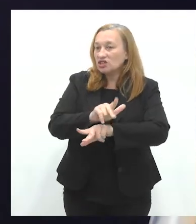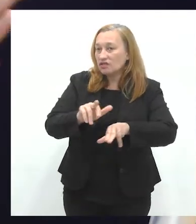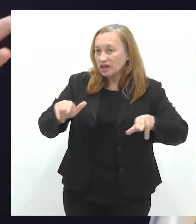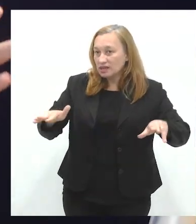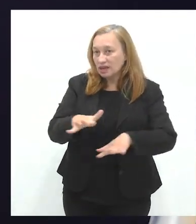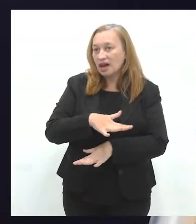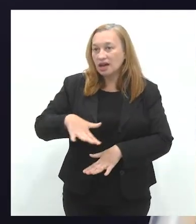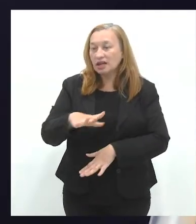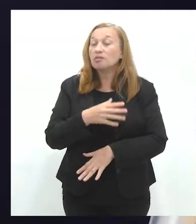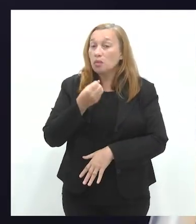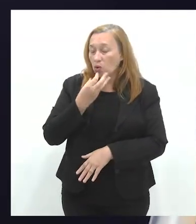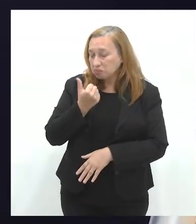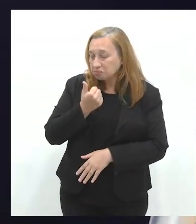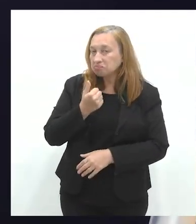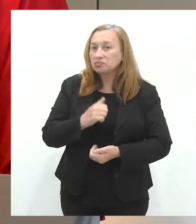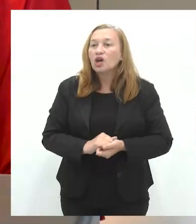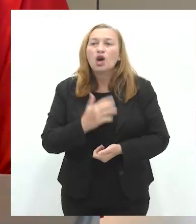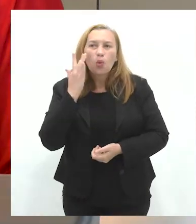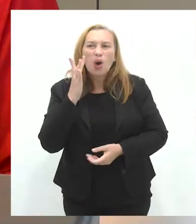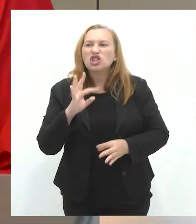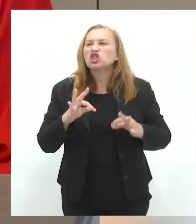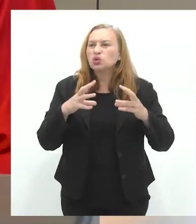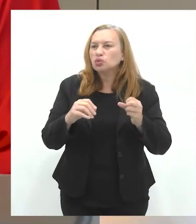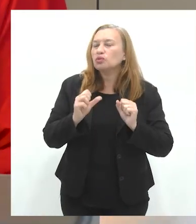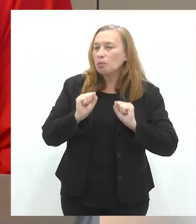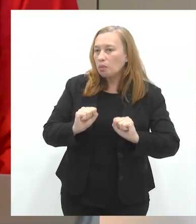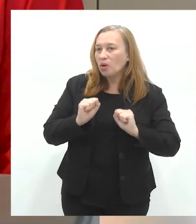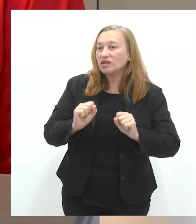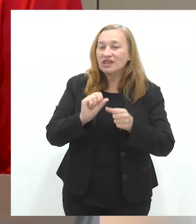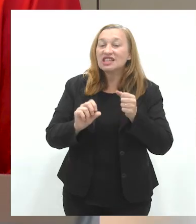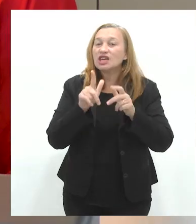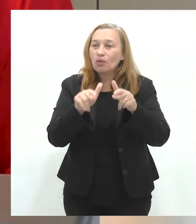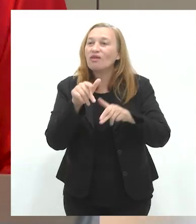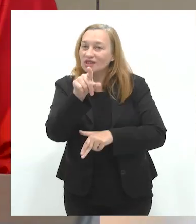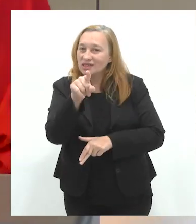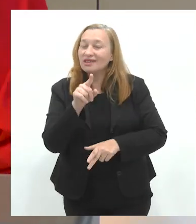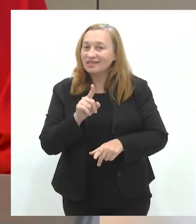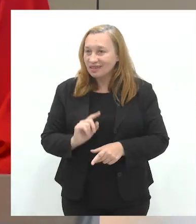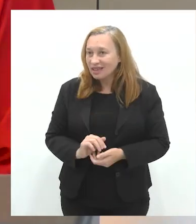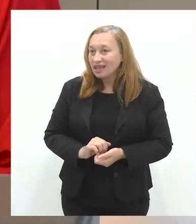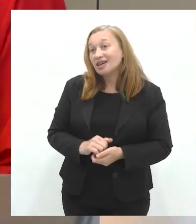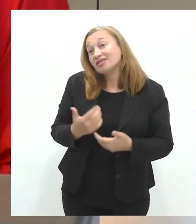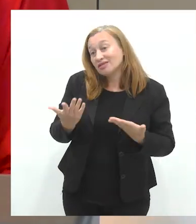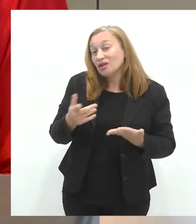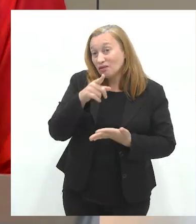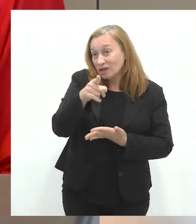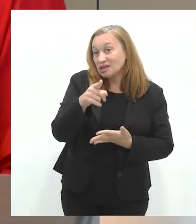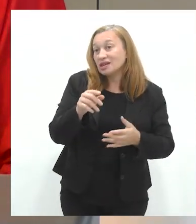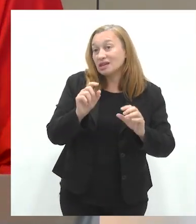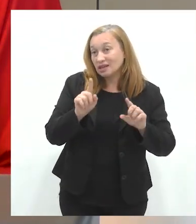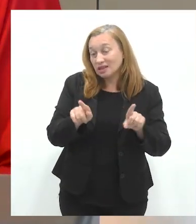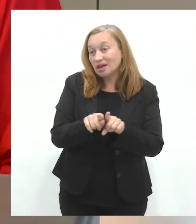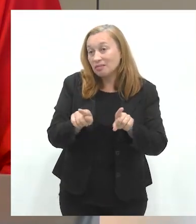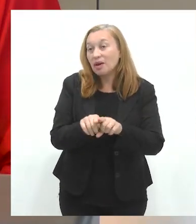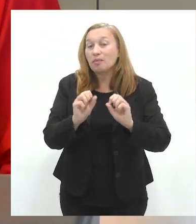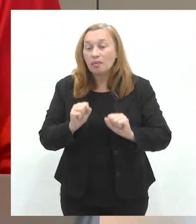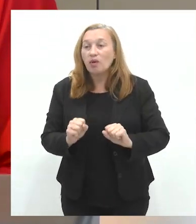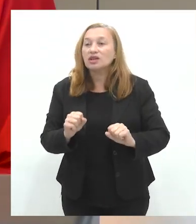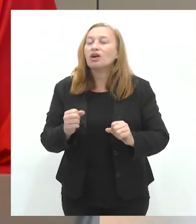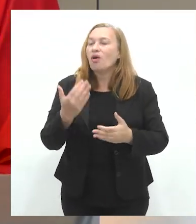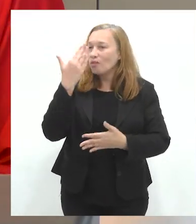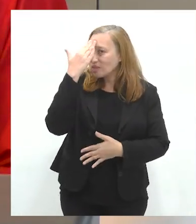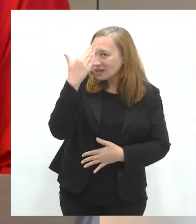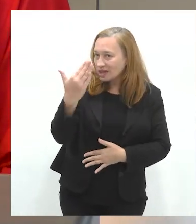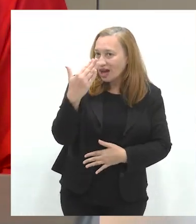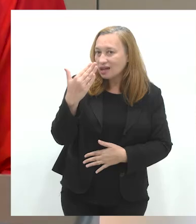muito versátil. Muito bom. E eu acho que todo mundo pode fazer assim como você também, né? Claro. Afinal de contas, você pode,